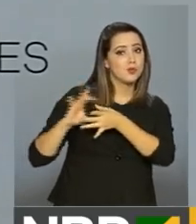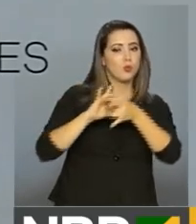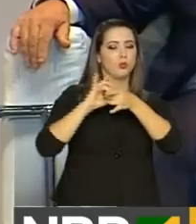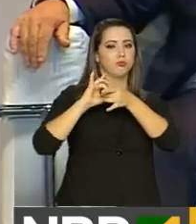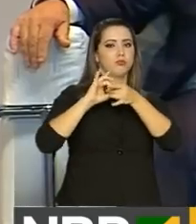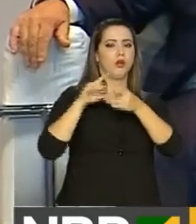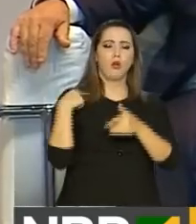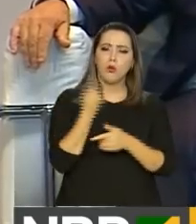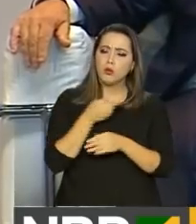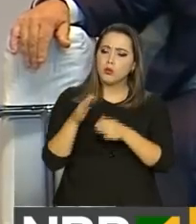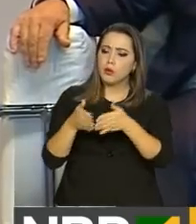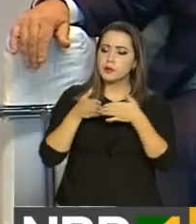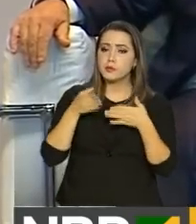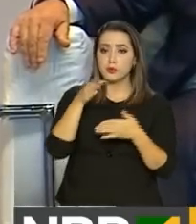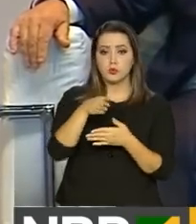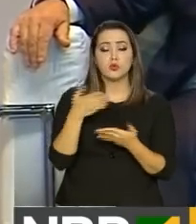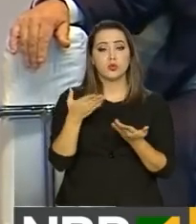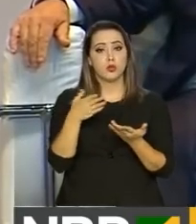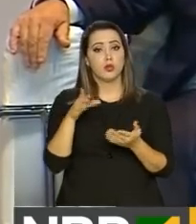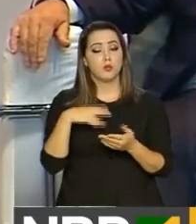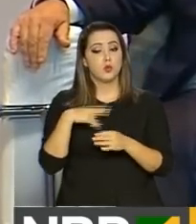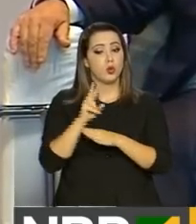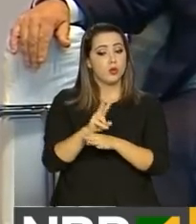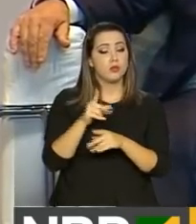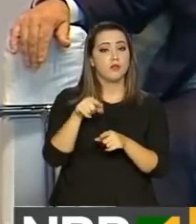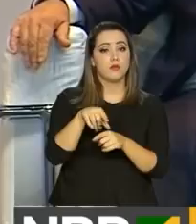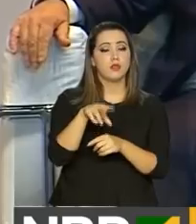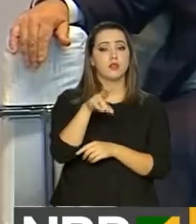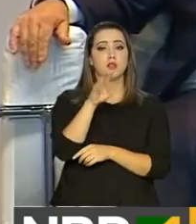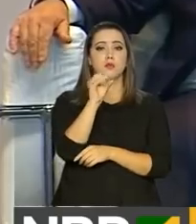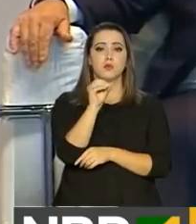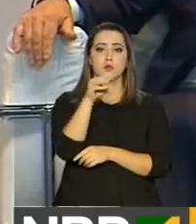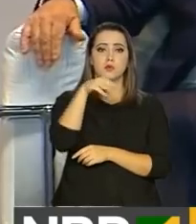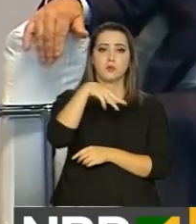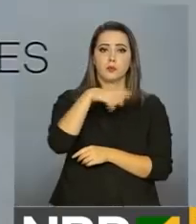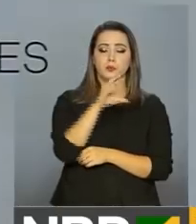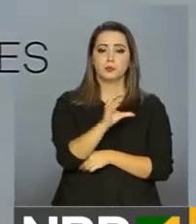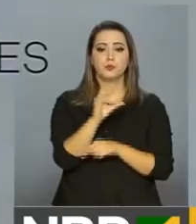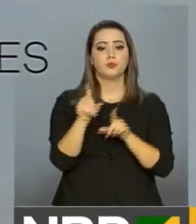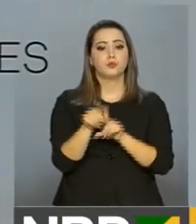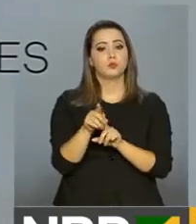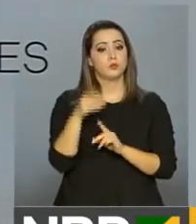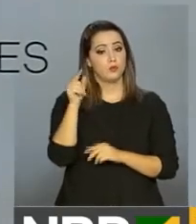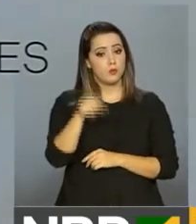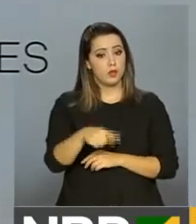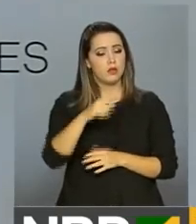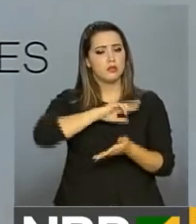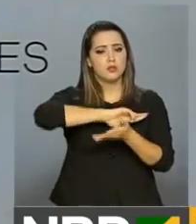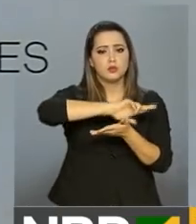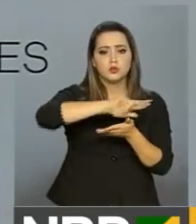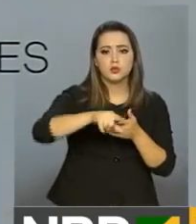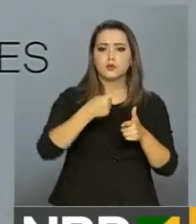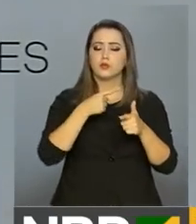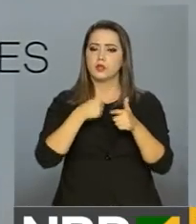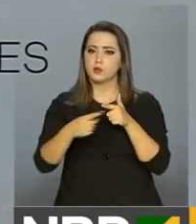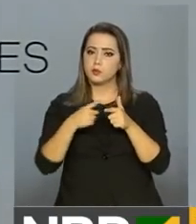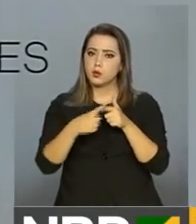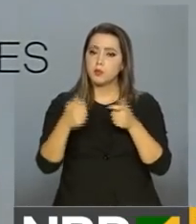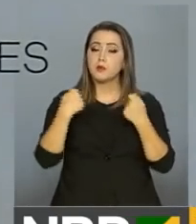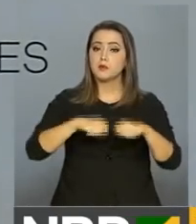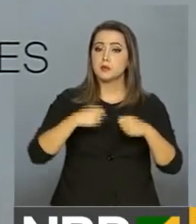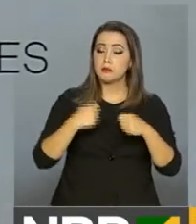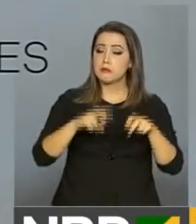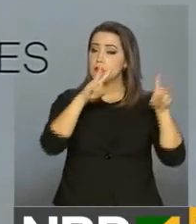que defendemos a Organização Mundial do Comércio. Há questões centrais